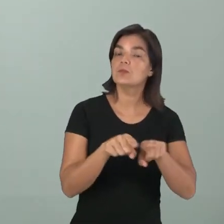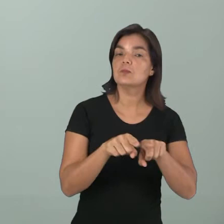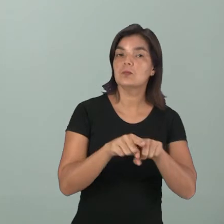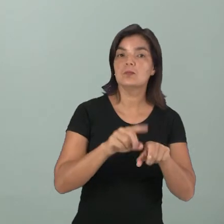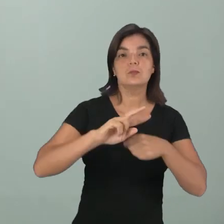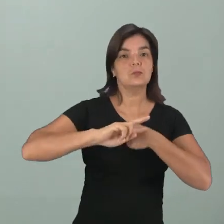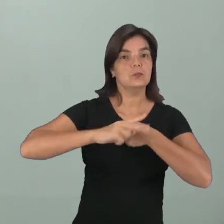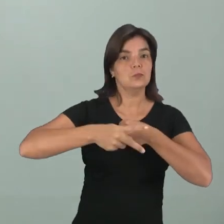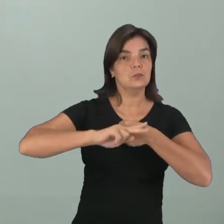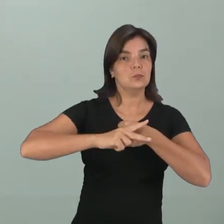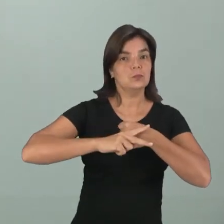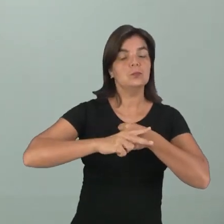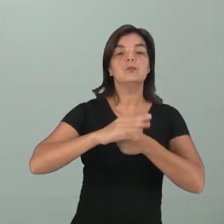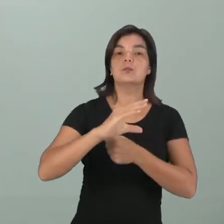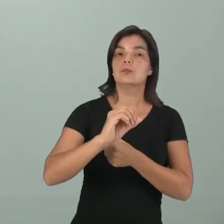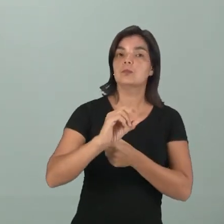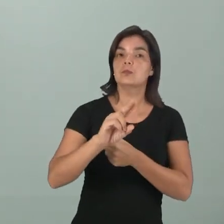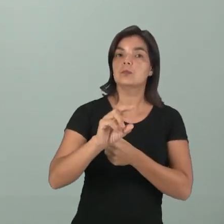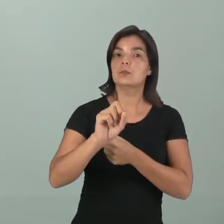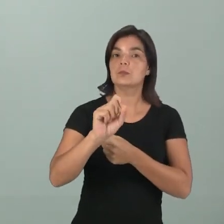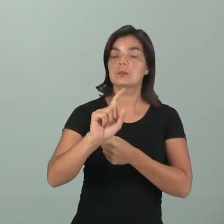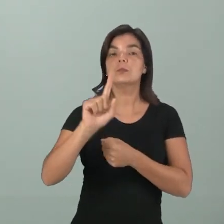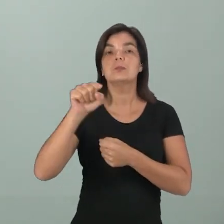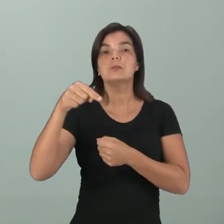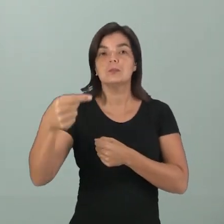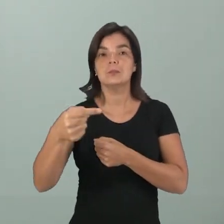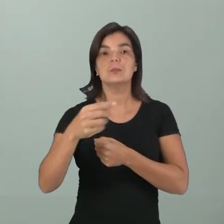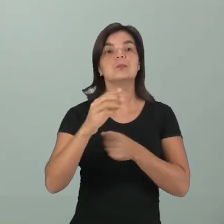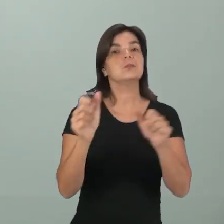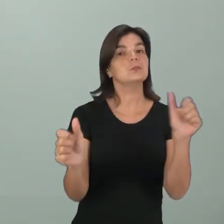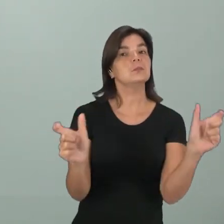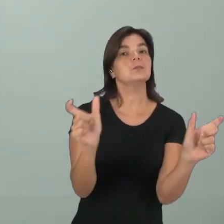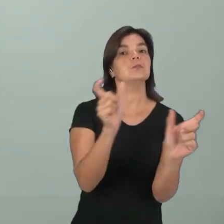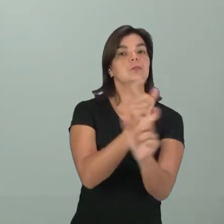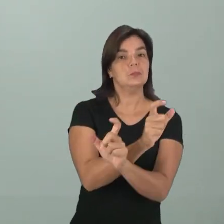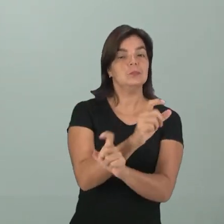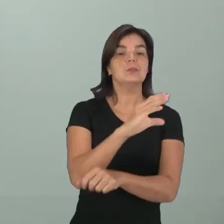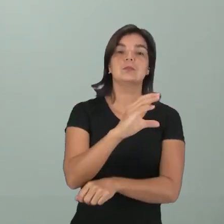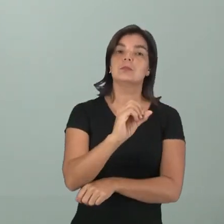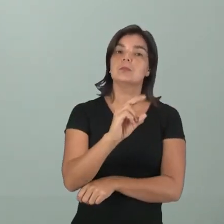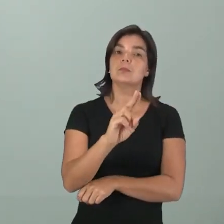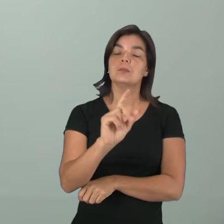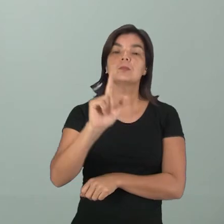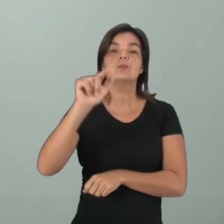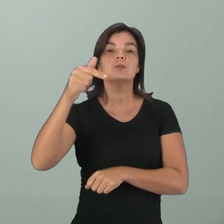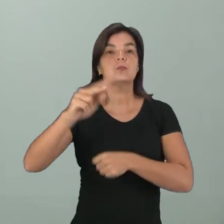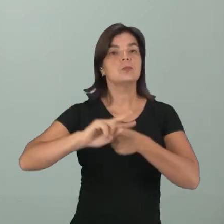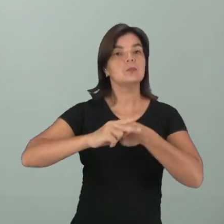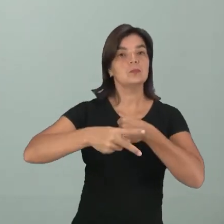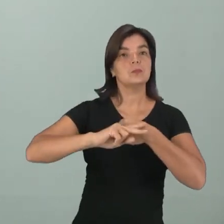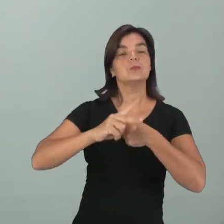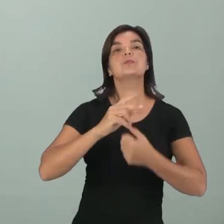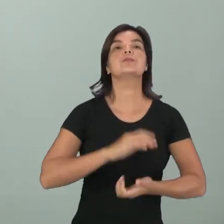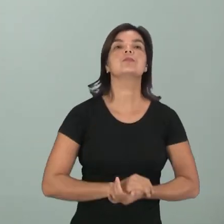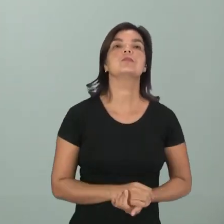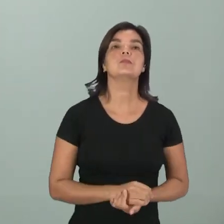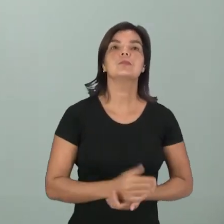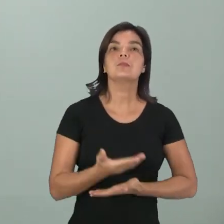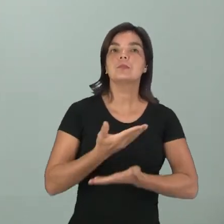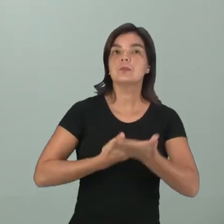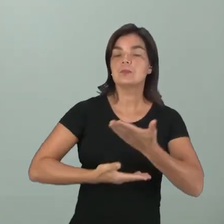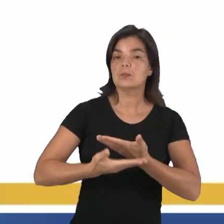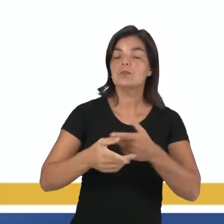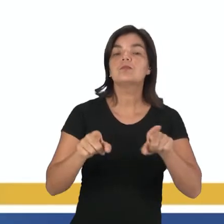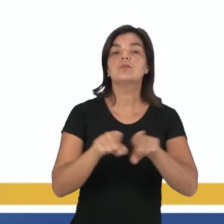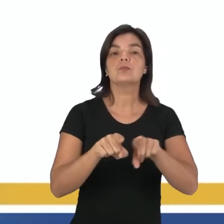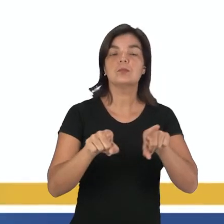ser consequência de uma causa já pode ser causa e vai gerar outro efeito. A relação